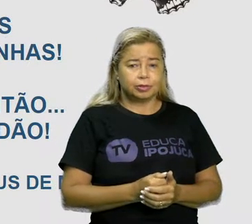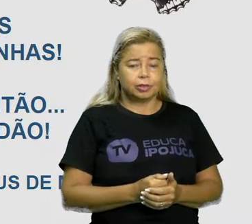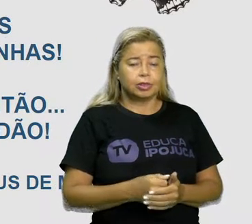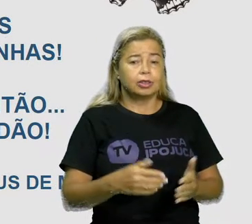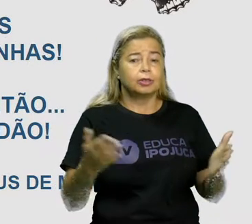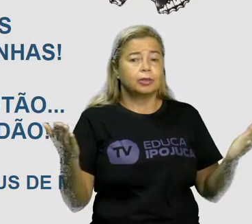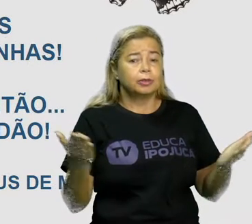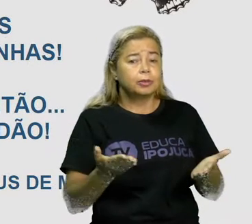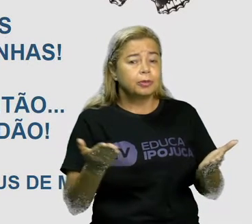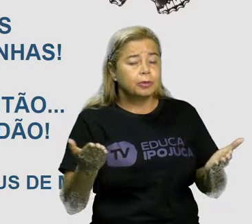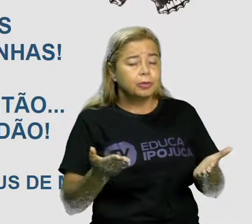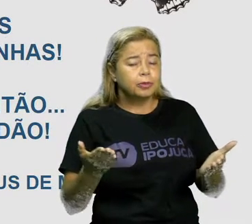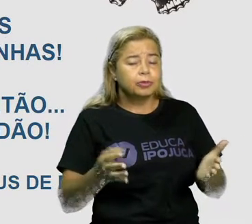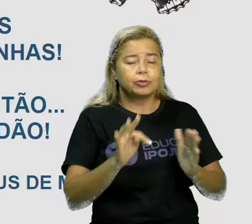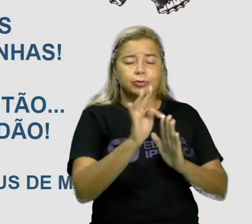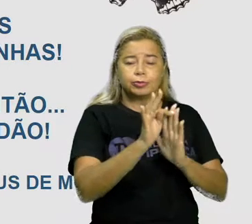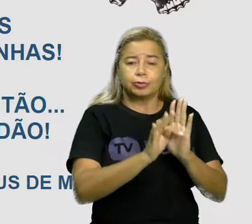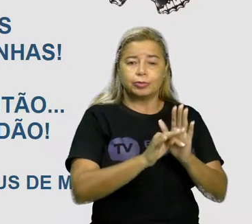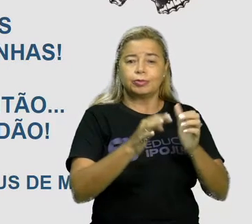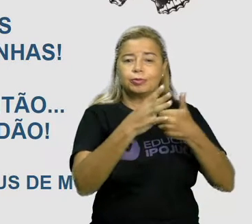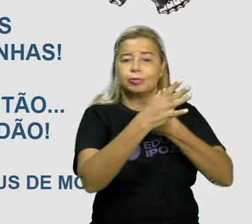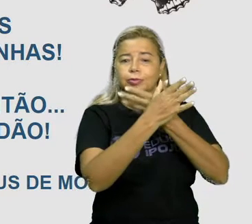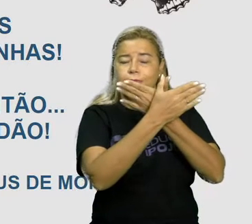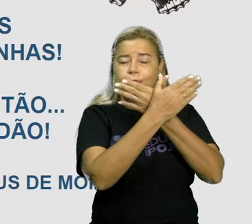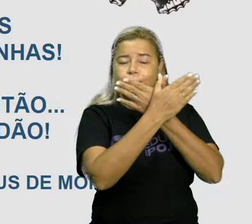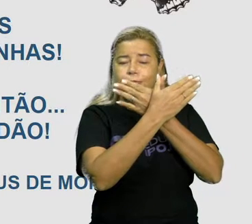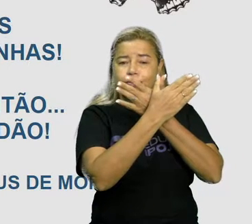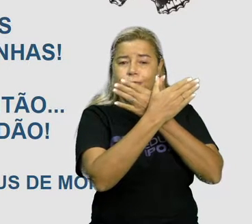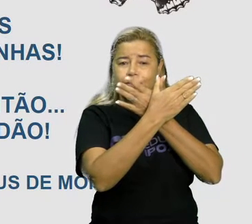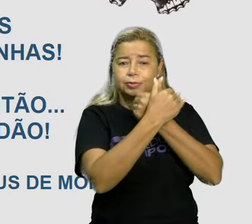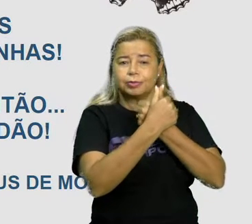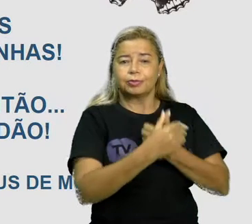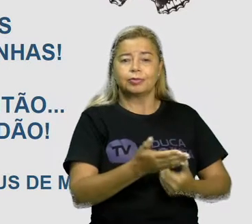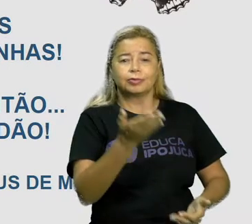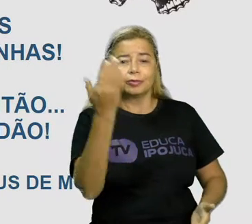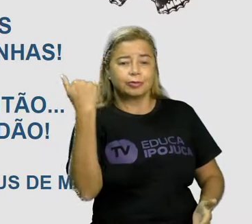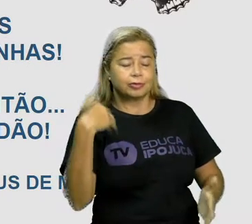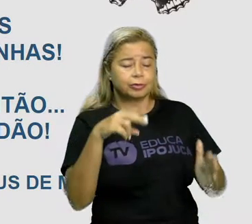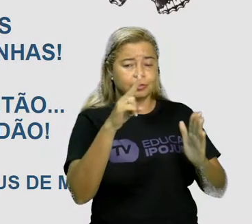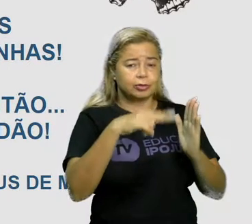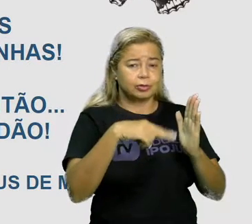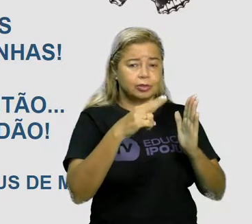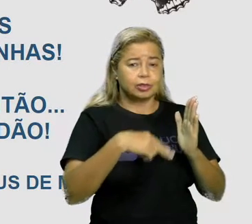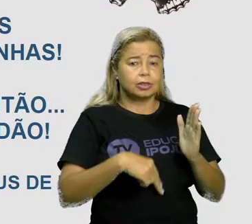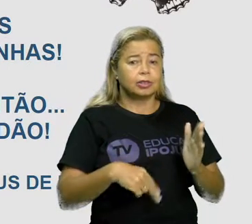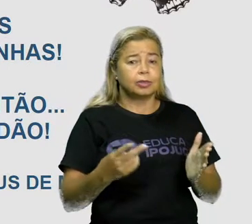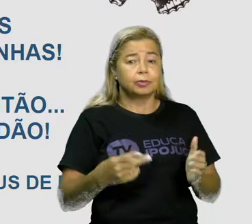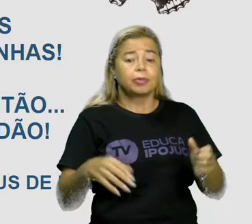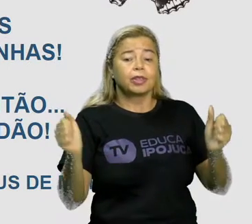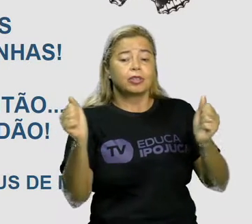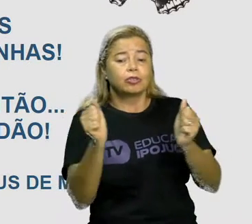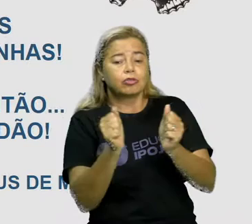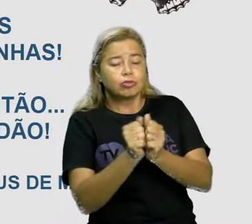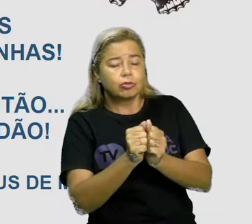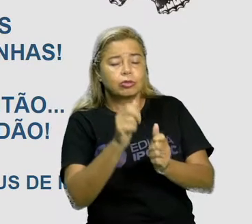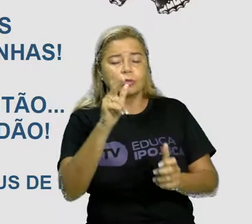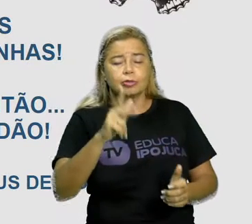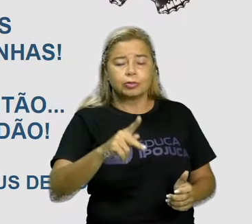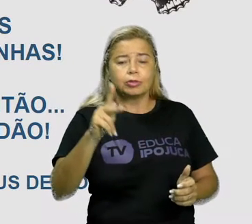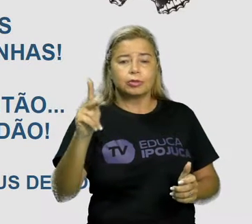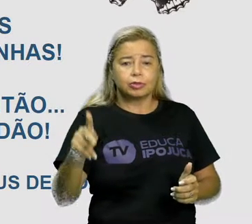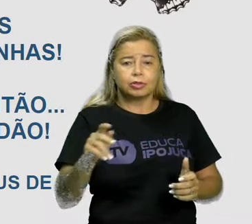hoje é As Borboletas. Vamos ler as borboletas? Eu leio daqui e vocês leiam